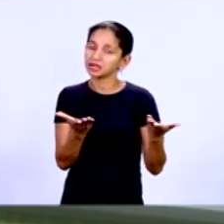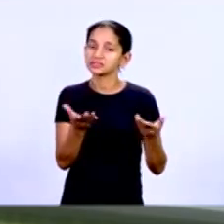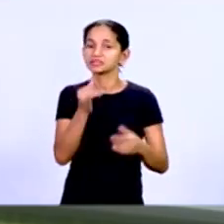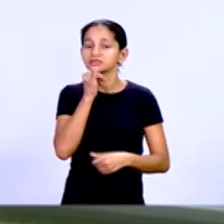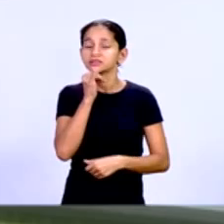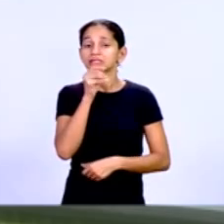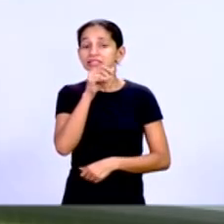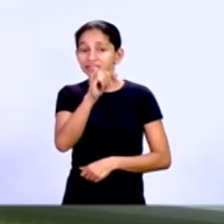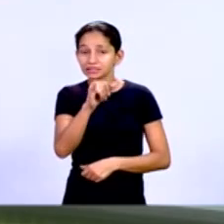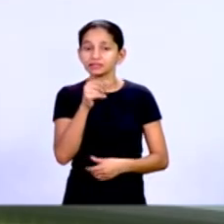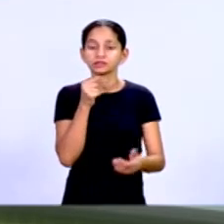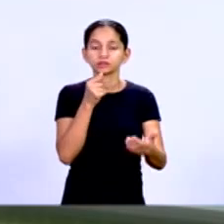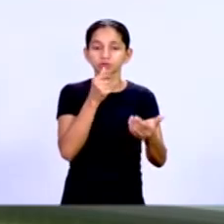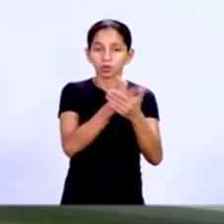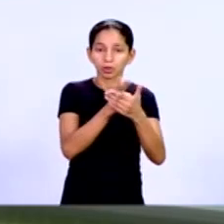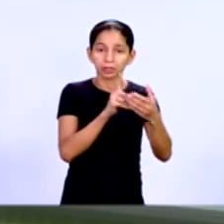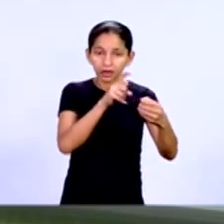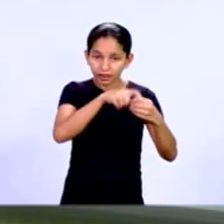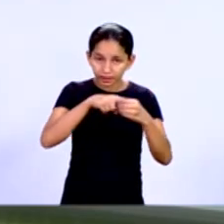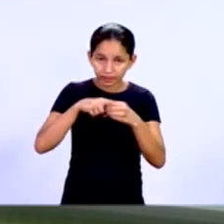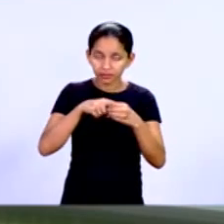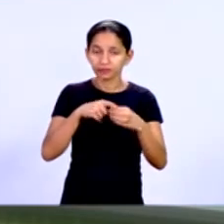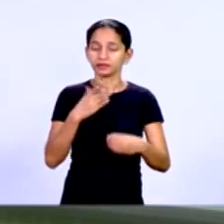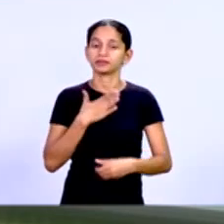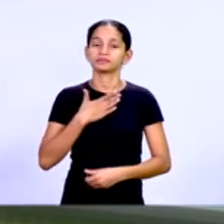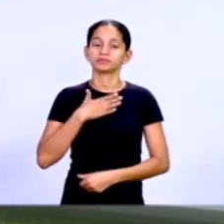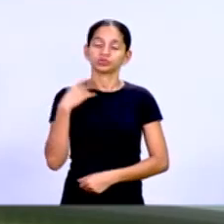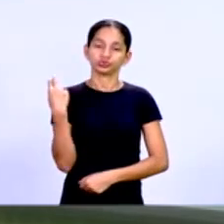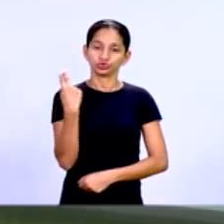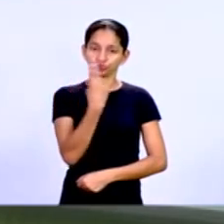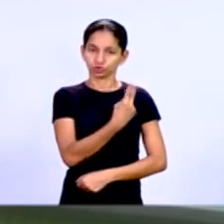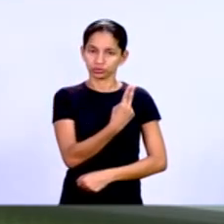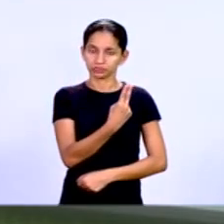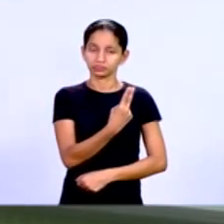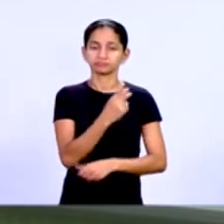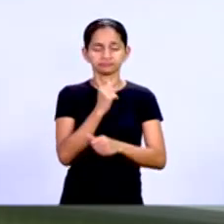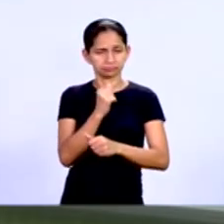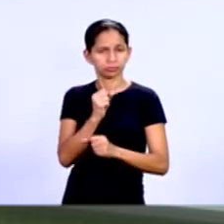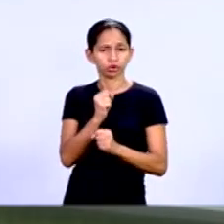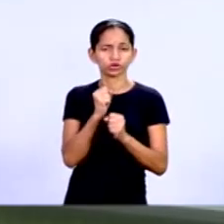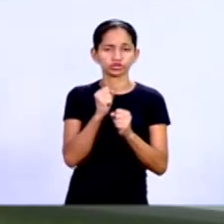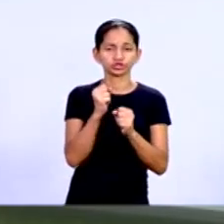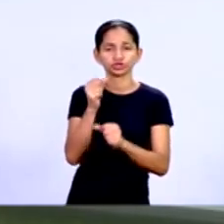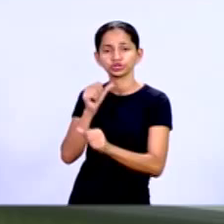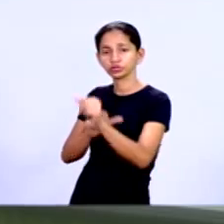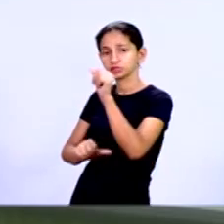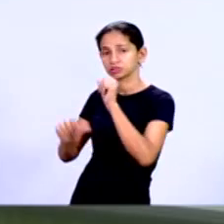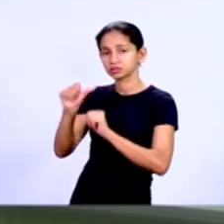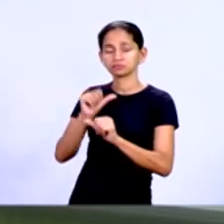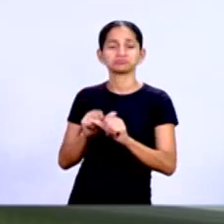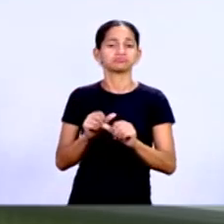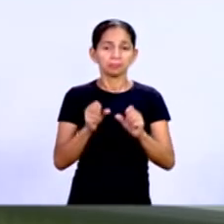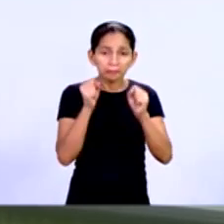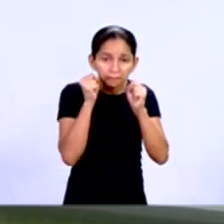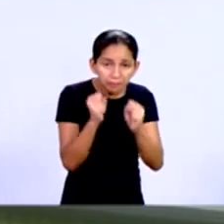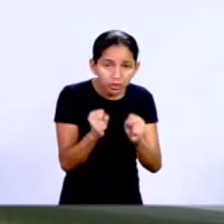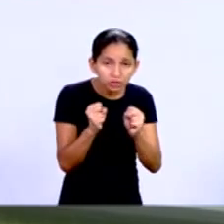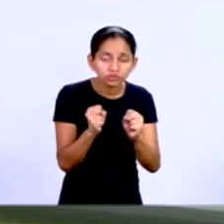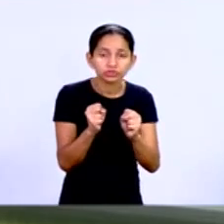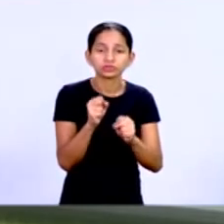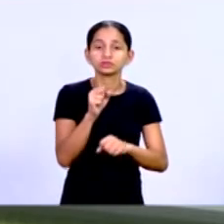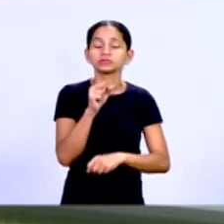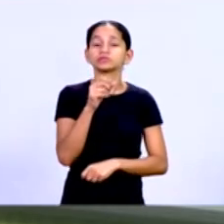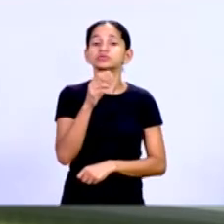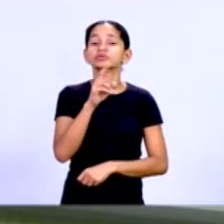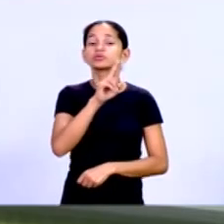professor, quer dizer que se eu comprar uma ação nominativa, ela vai ser no meu nome, eu não posso transferir para ninguém, não posso passar para ninguém? Pode, através de uma